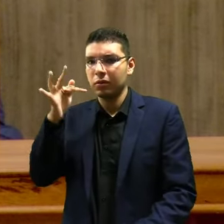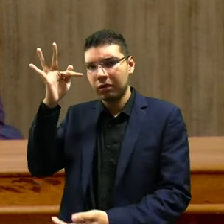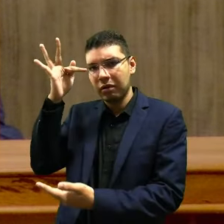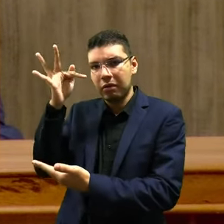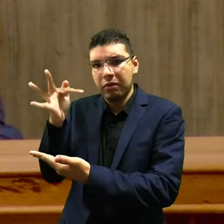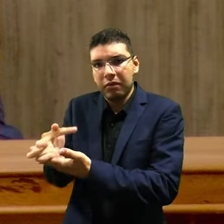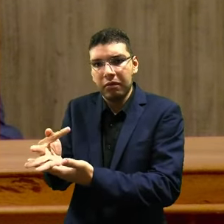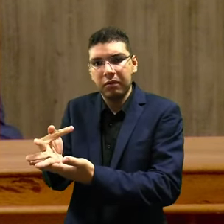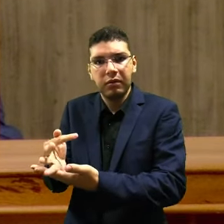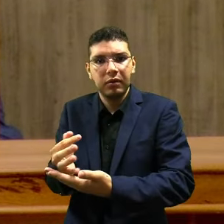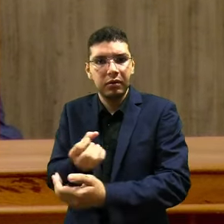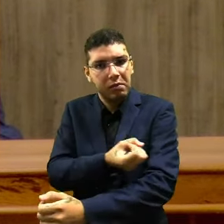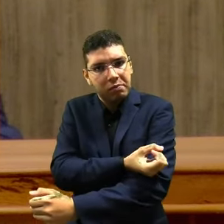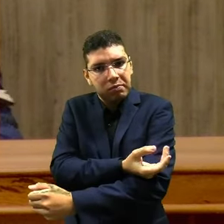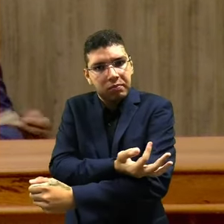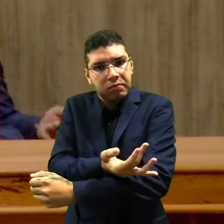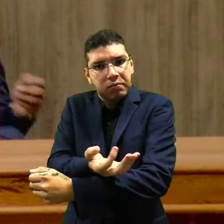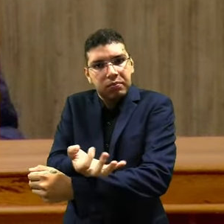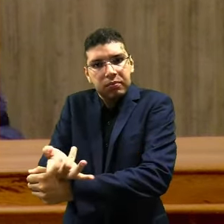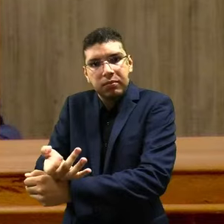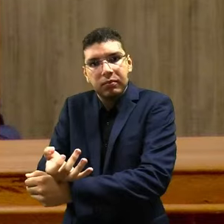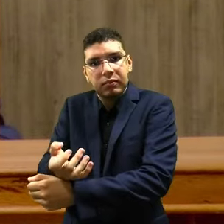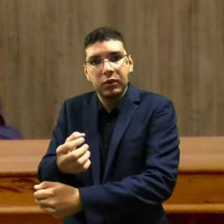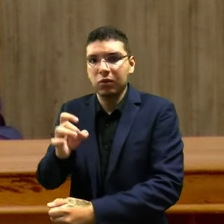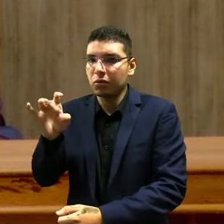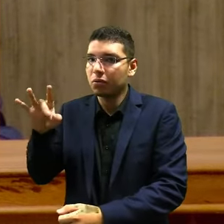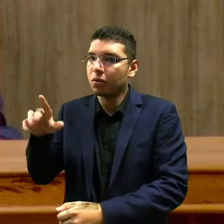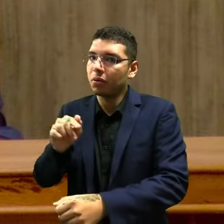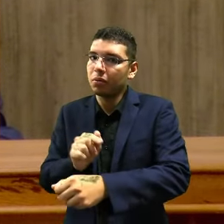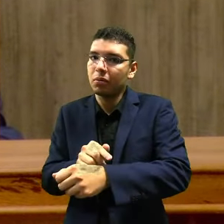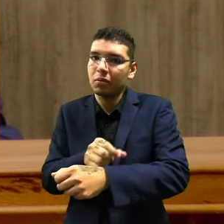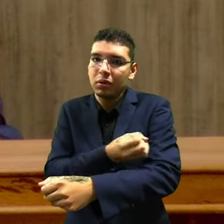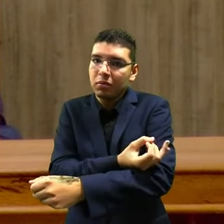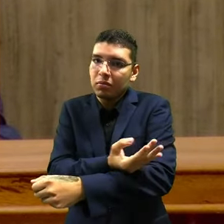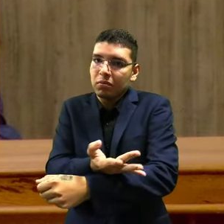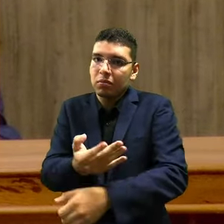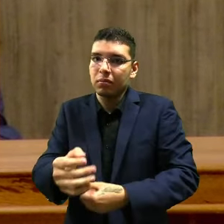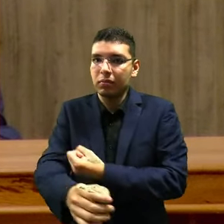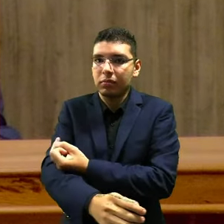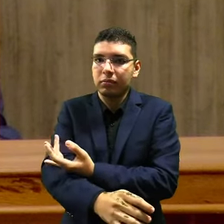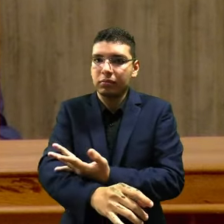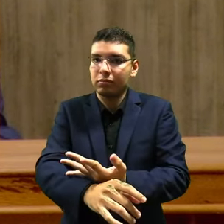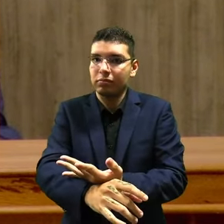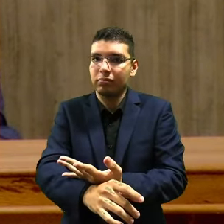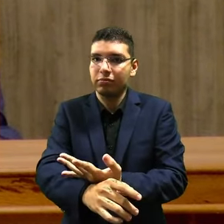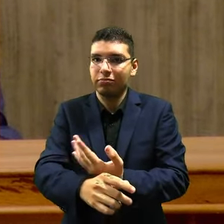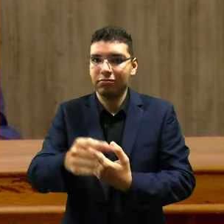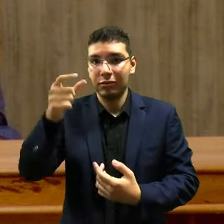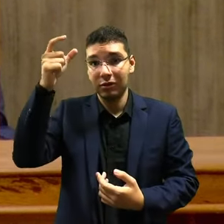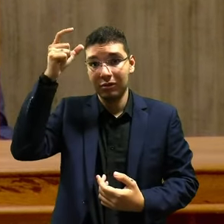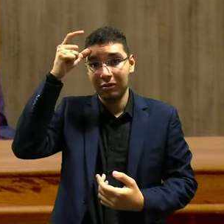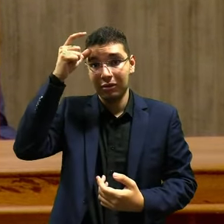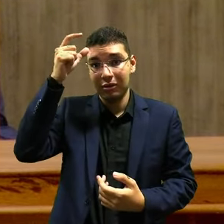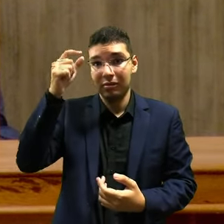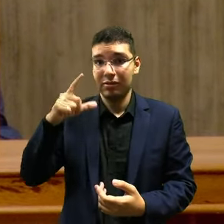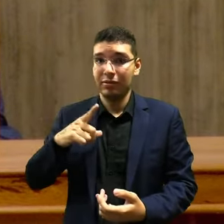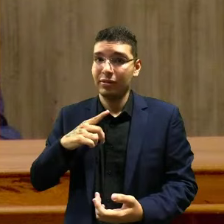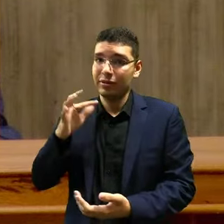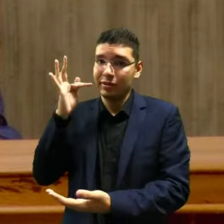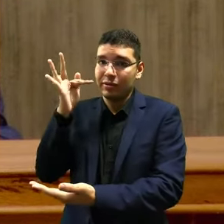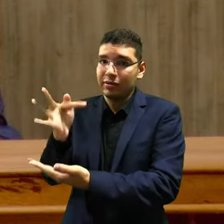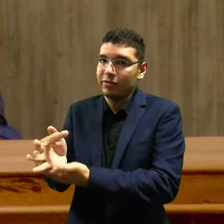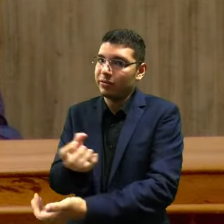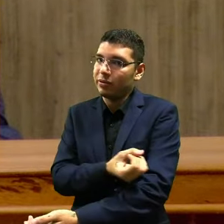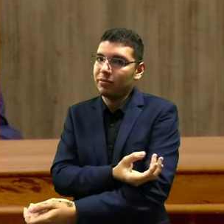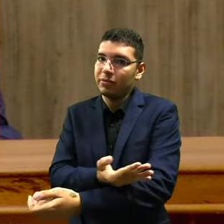pode ser simplesmente uma fé mental o diabo tem essa fé também um irmão coloca